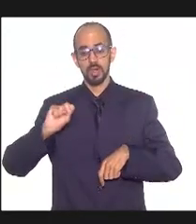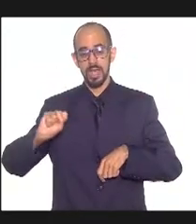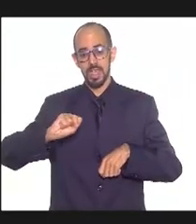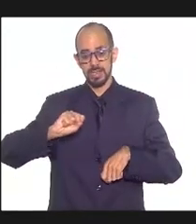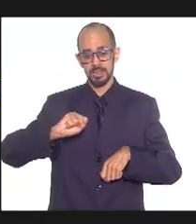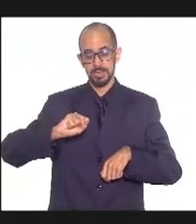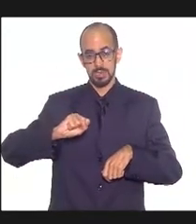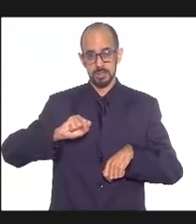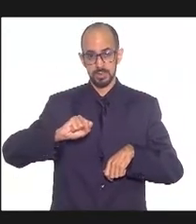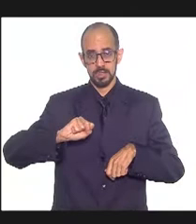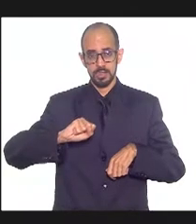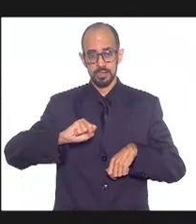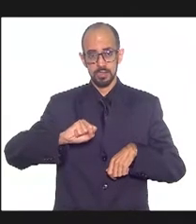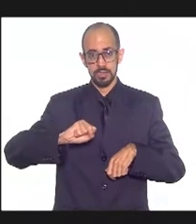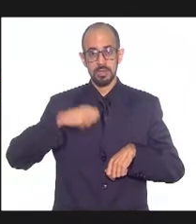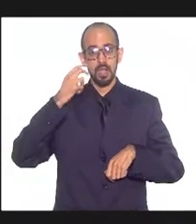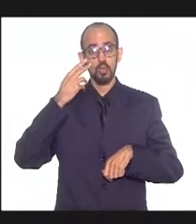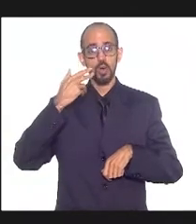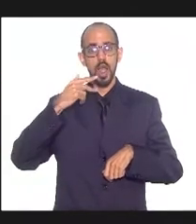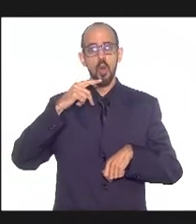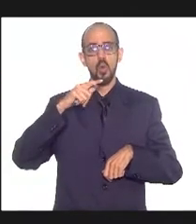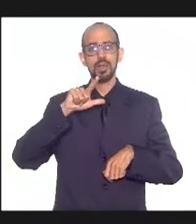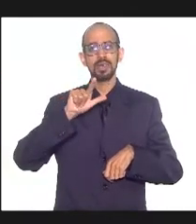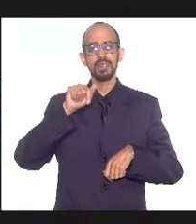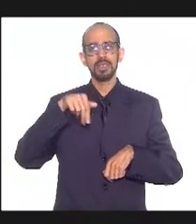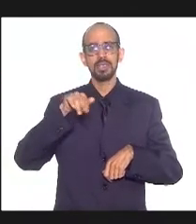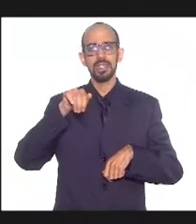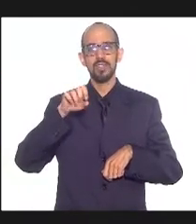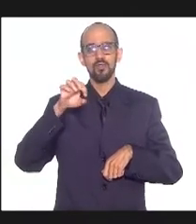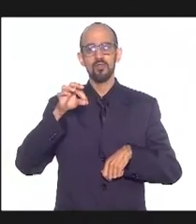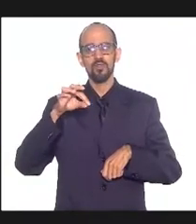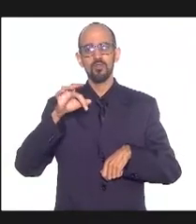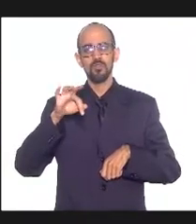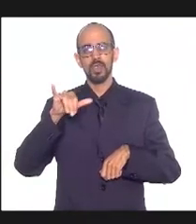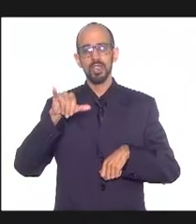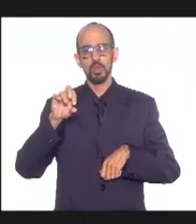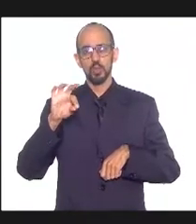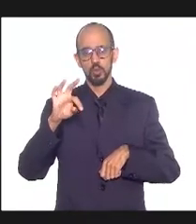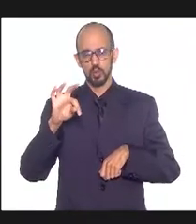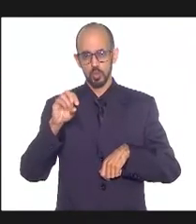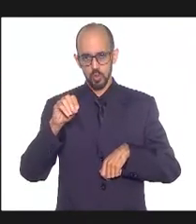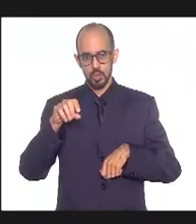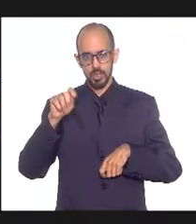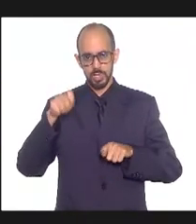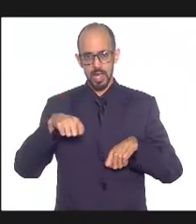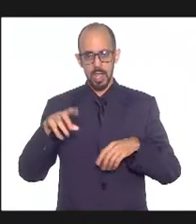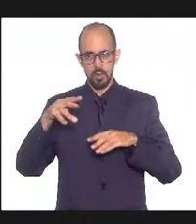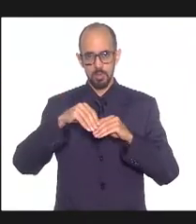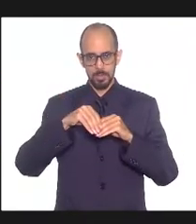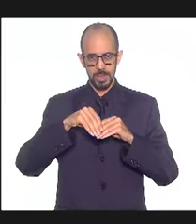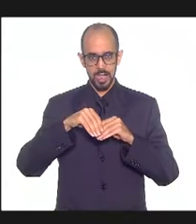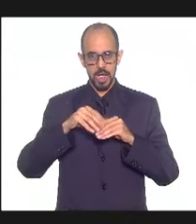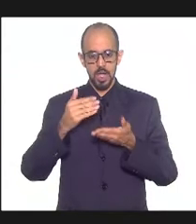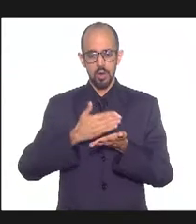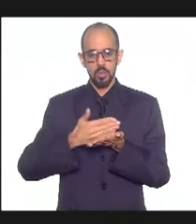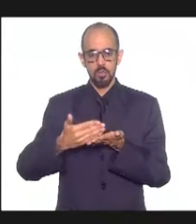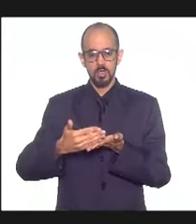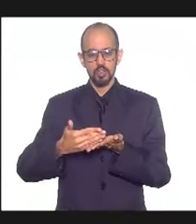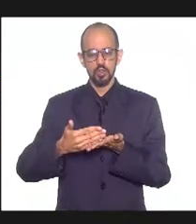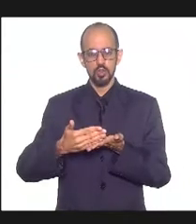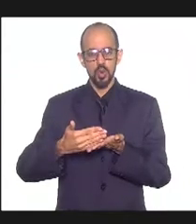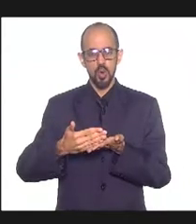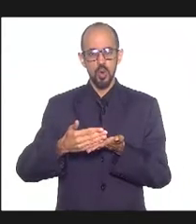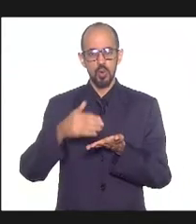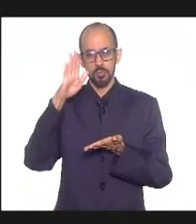liquefeito, que seria um gás para utilizar basicamente de forma complementar, ele começou no Brasil a crescer como se fosse uma base.